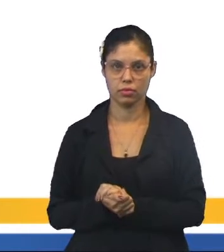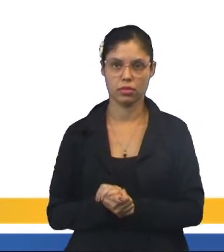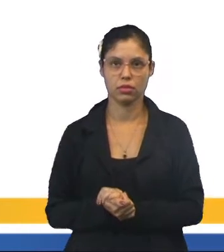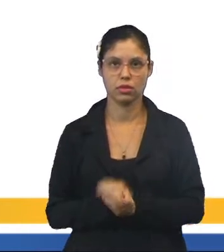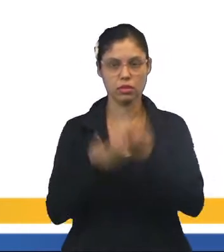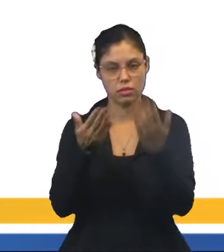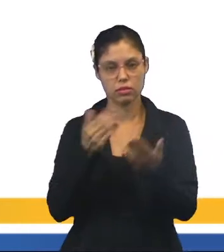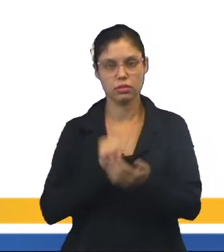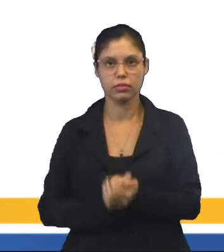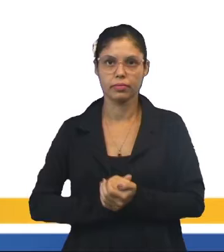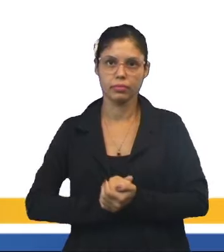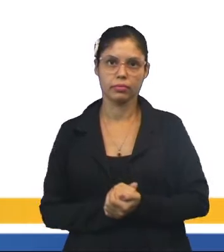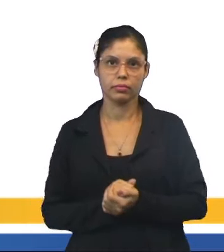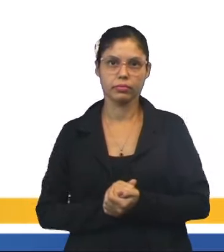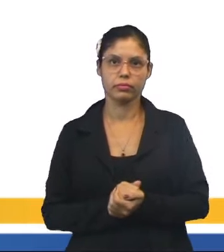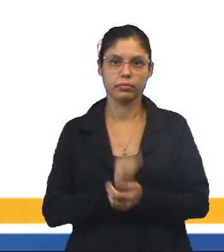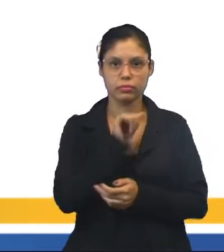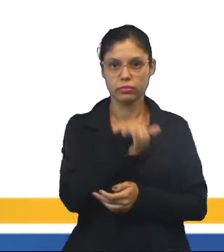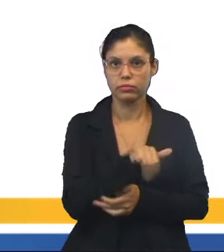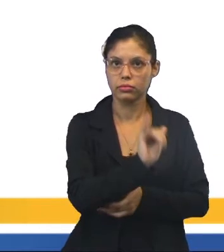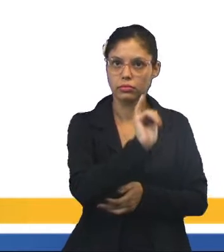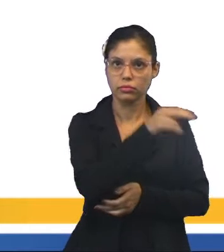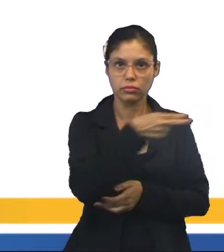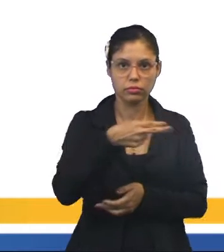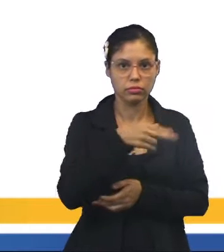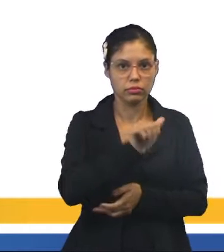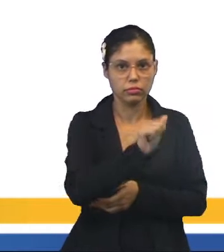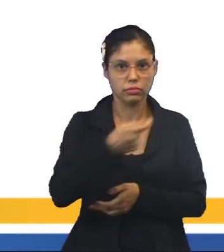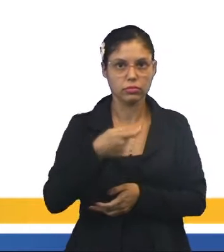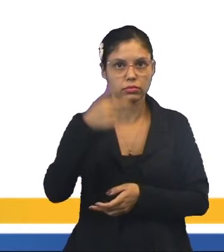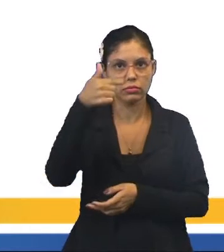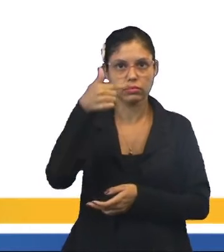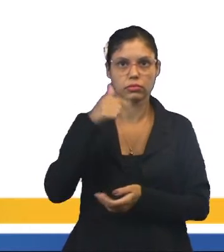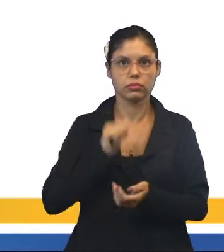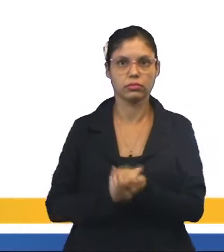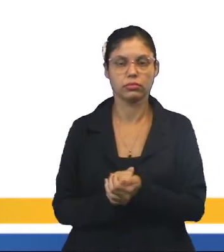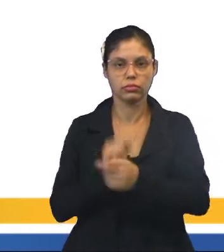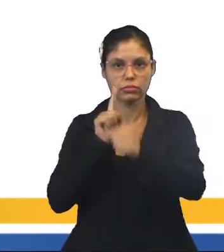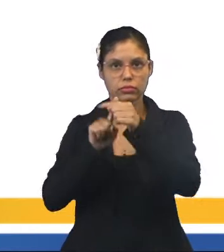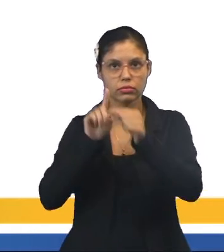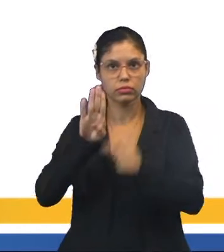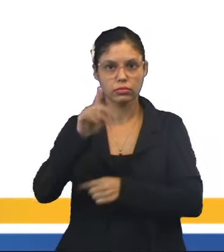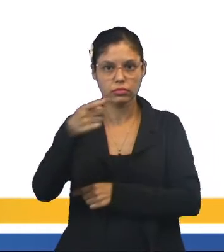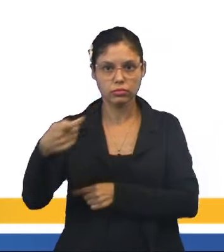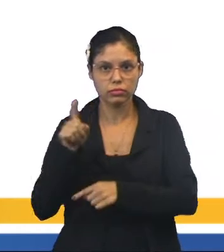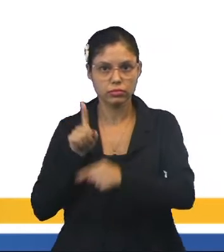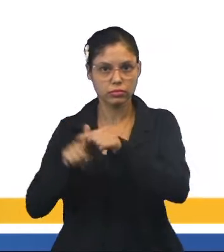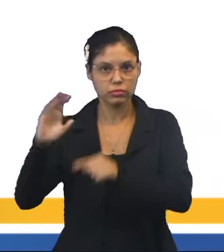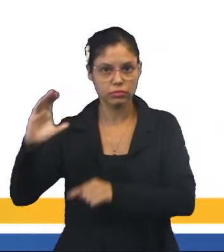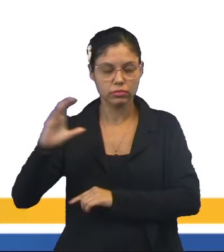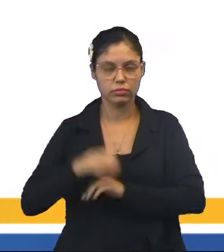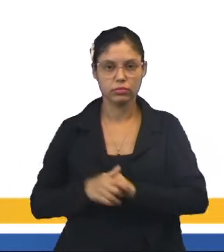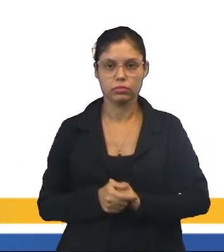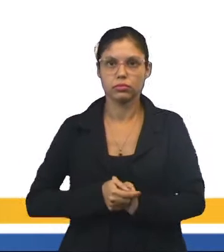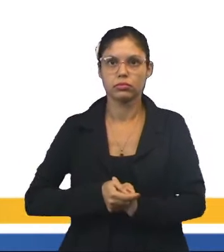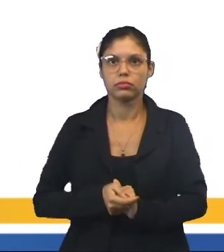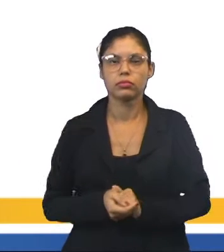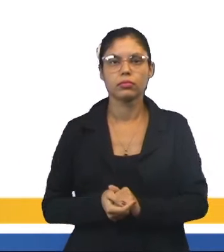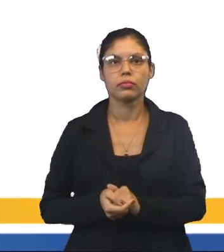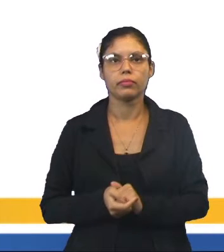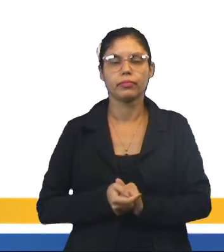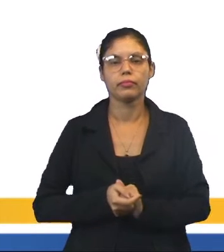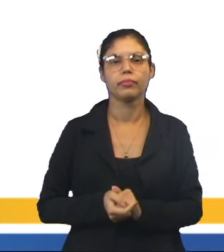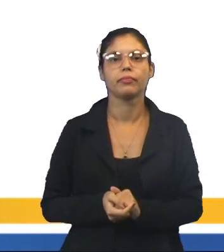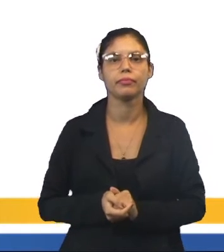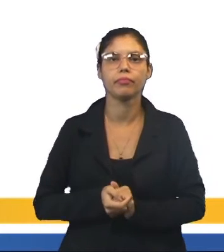normal, da seguinte maneira: y é igual a ax ao quadrado mais bx